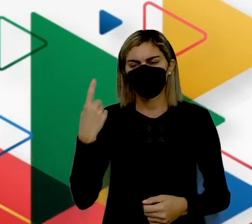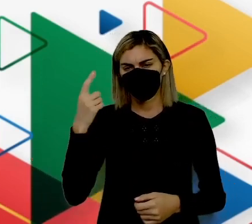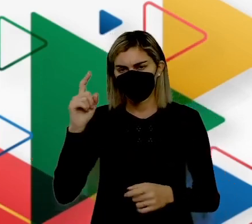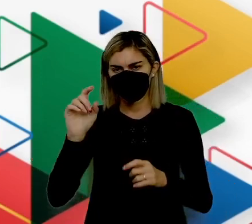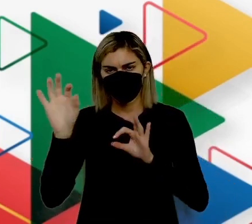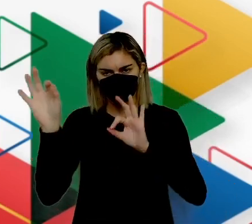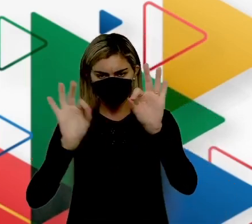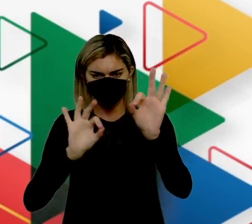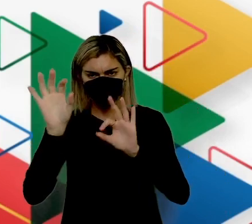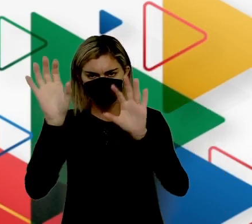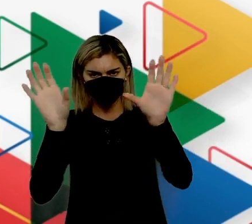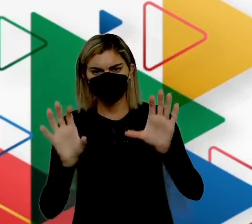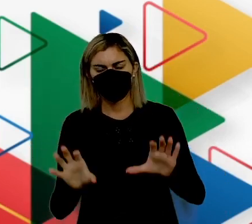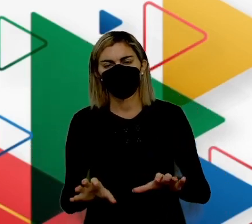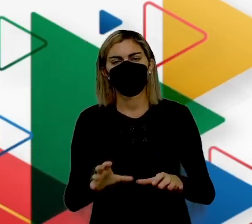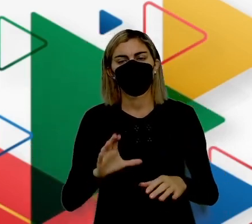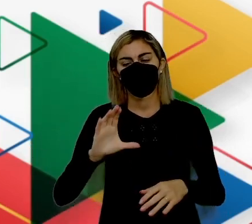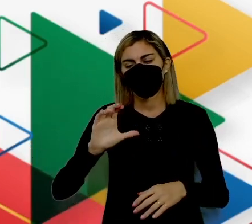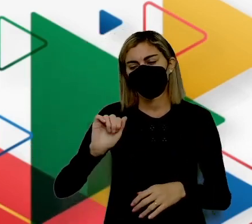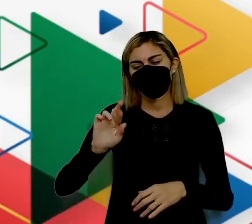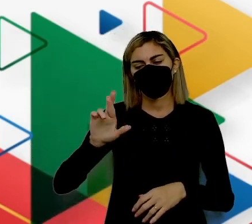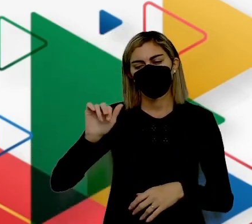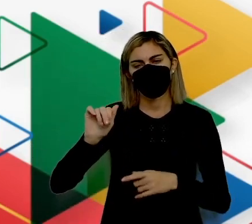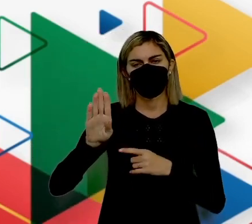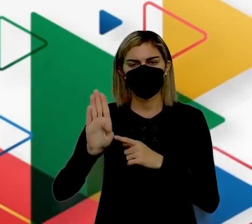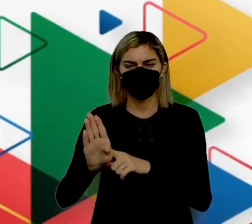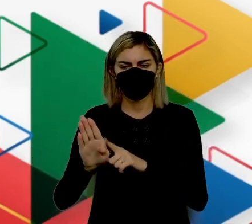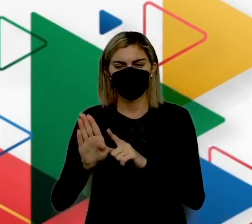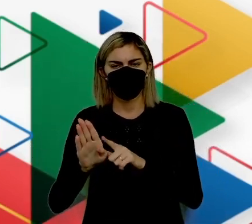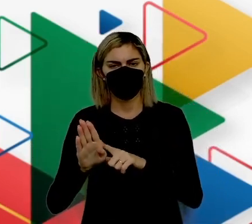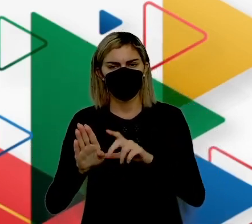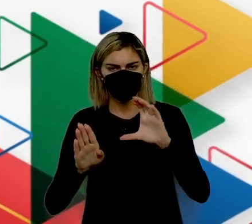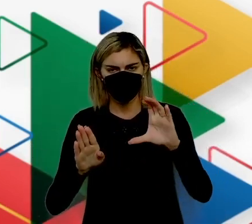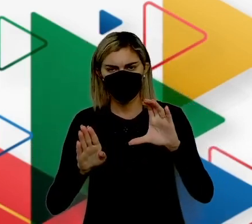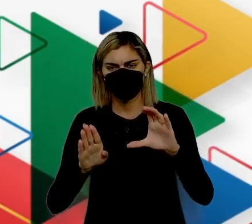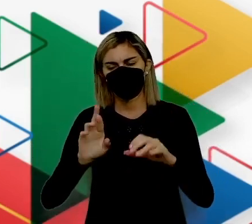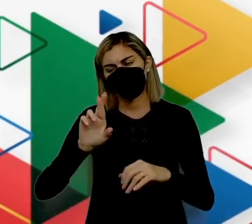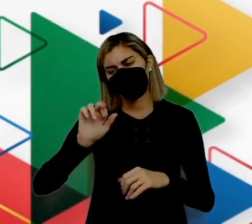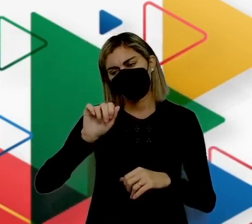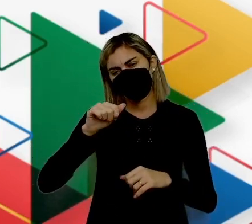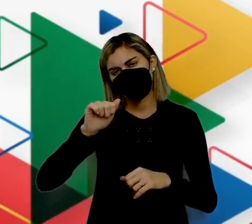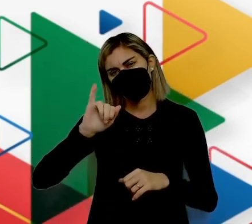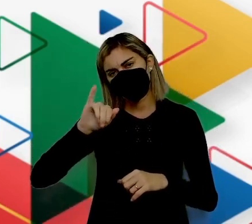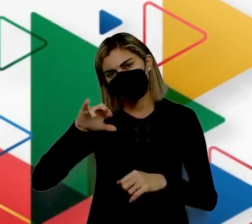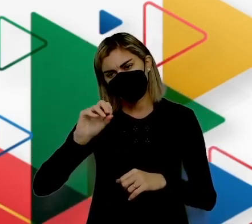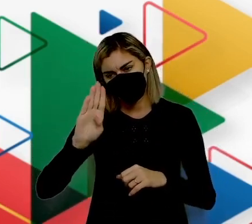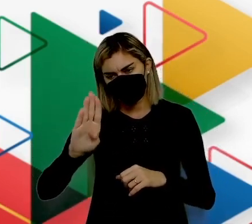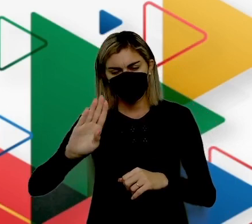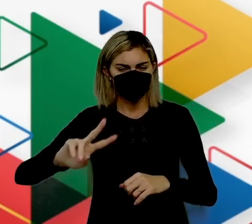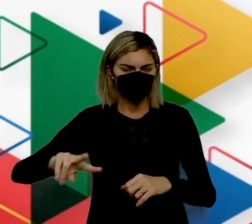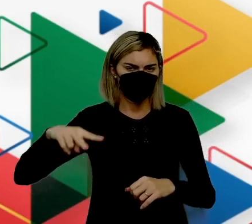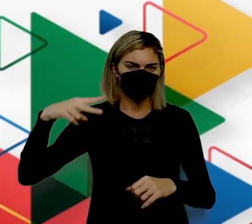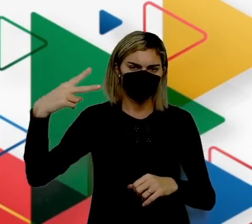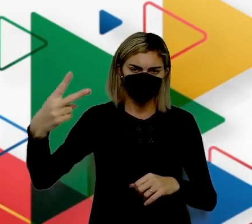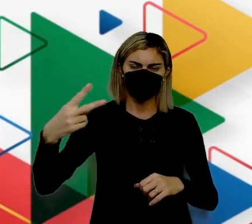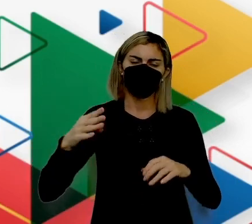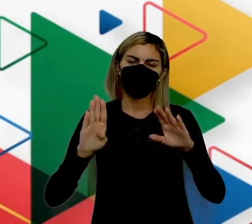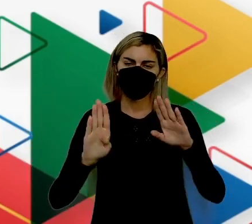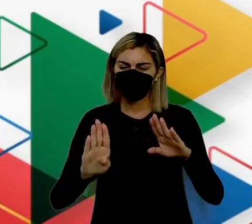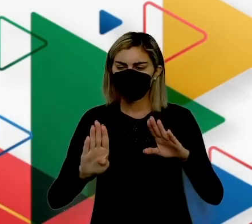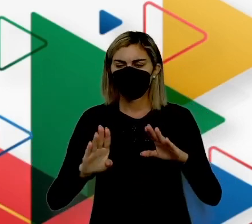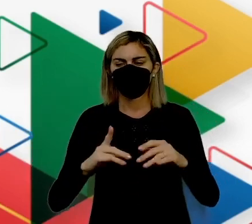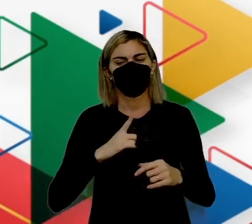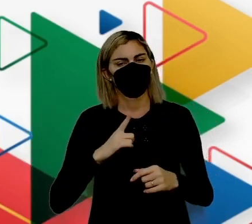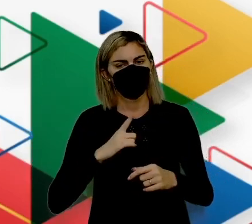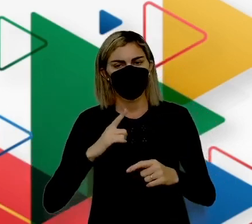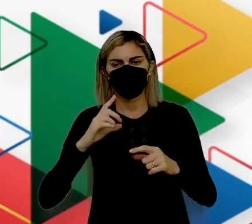distribuição. Como a carga de B, como o raio de B foi o dobro, então B assume uma